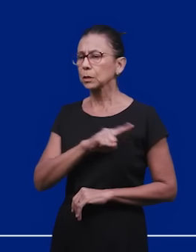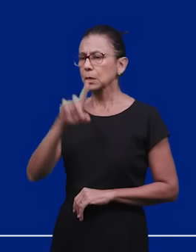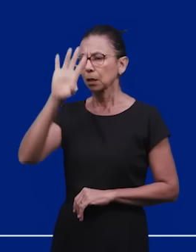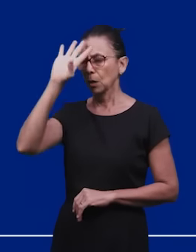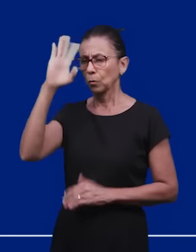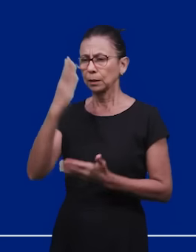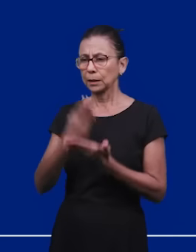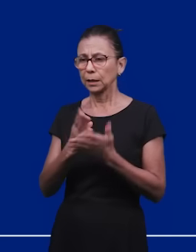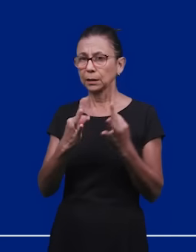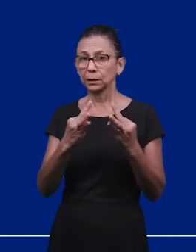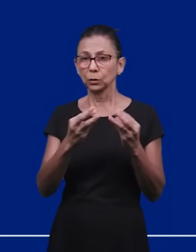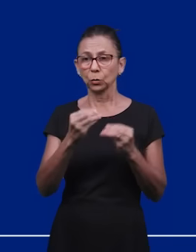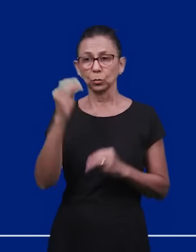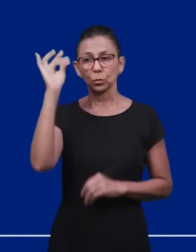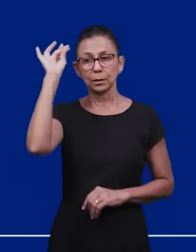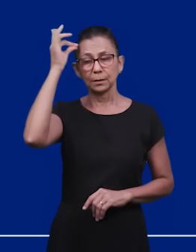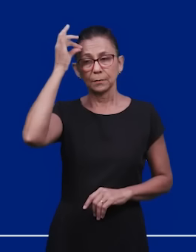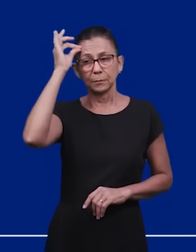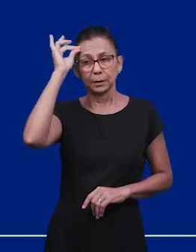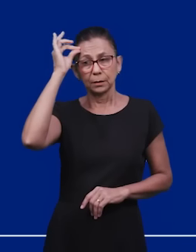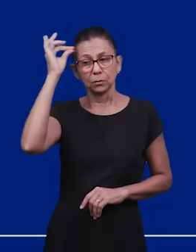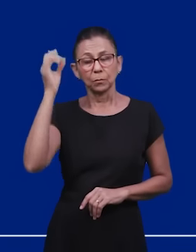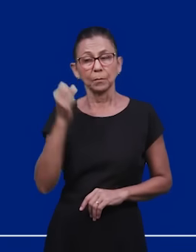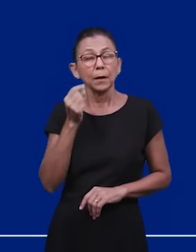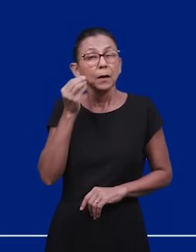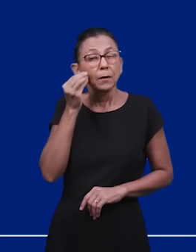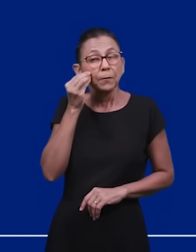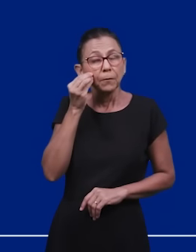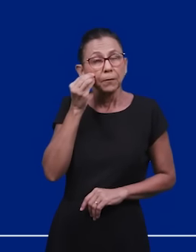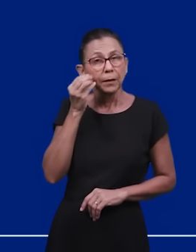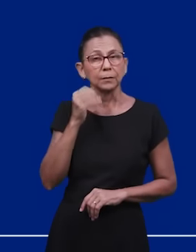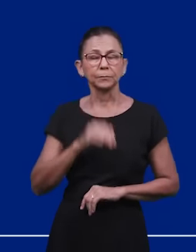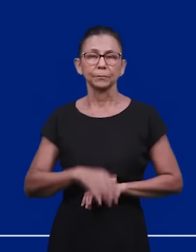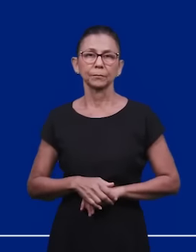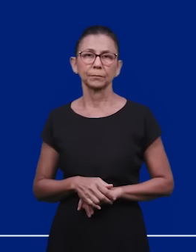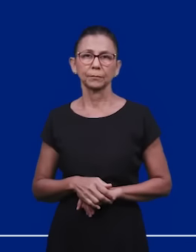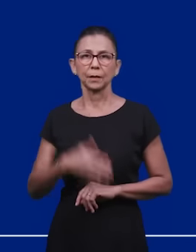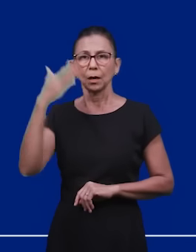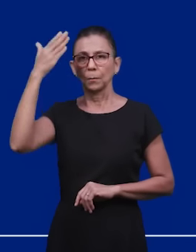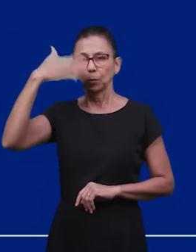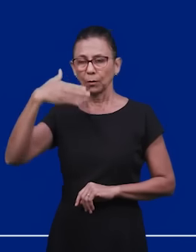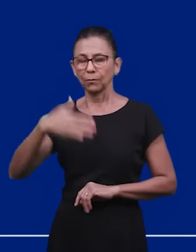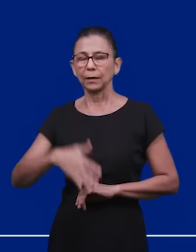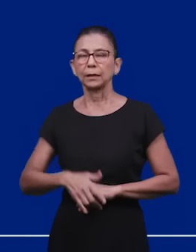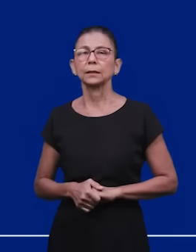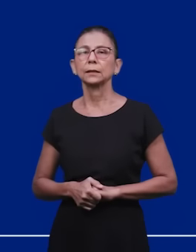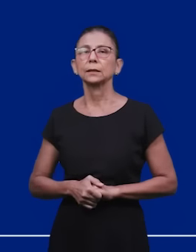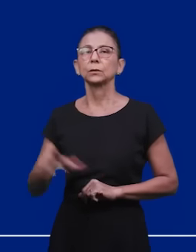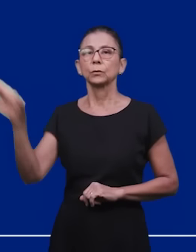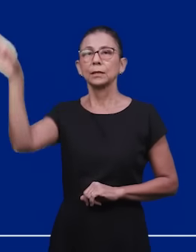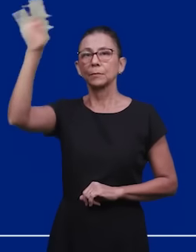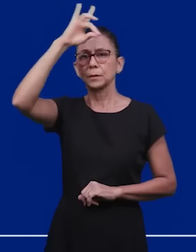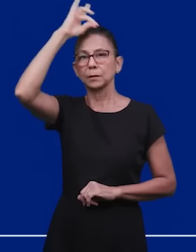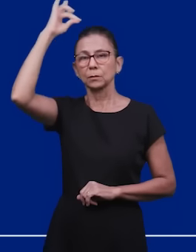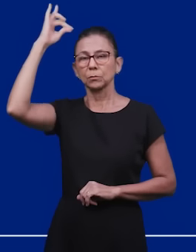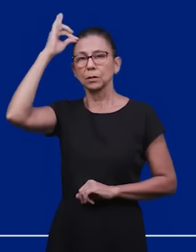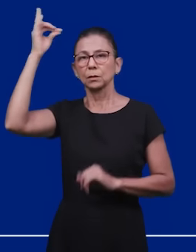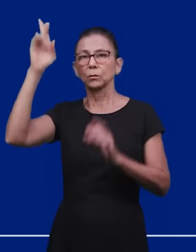em todo espírito, mas provai se os espíritos são de Deus, porque já muitos